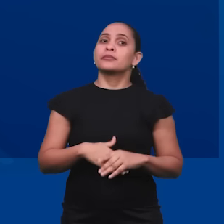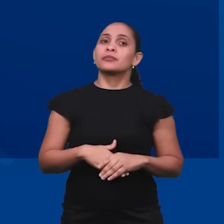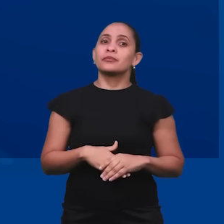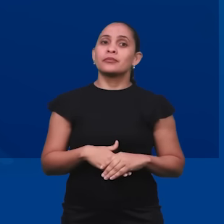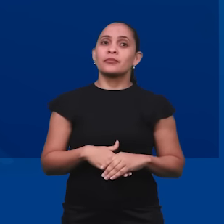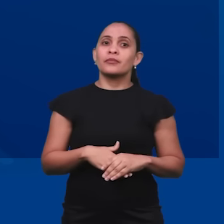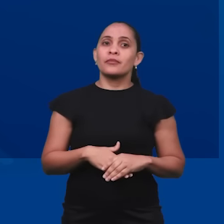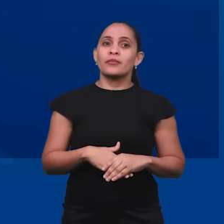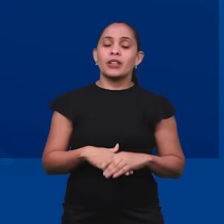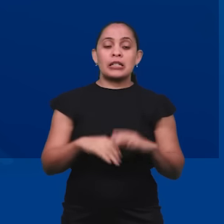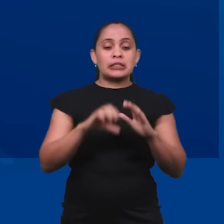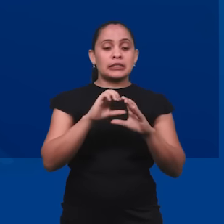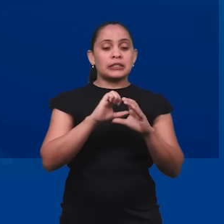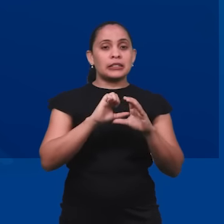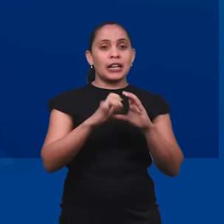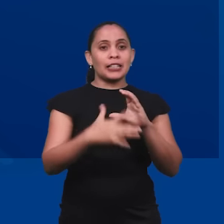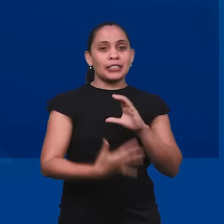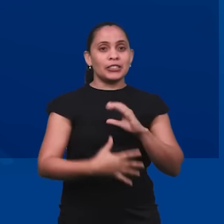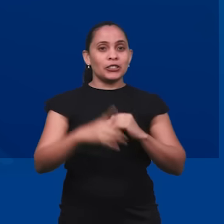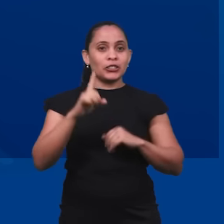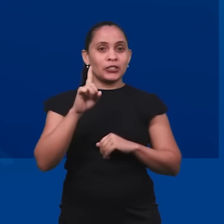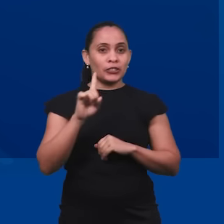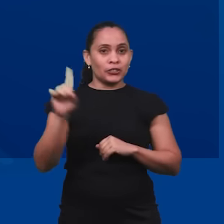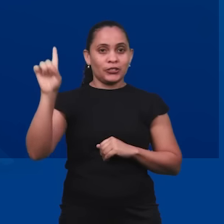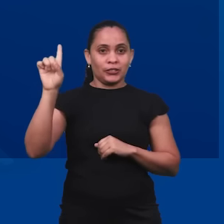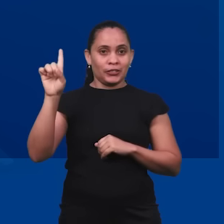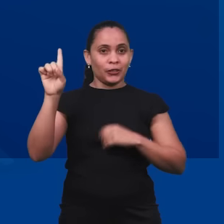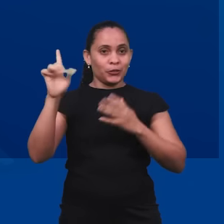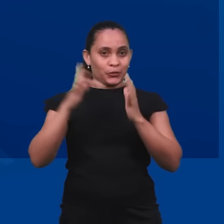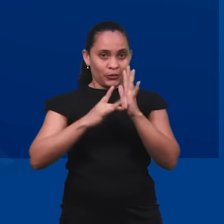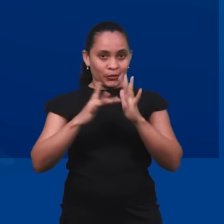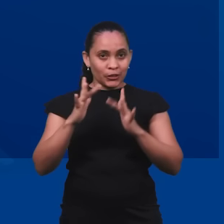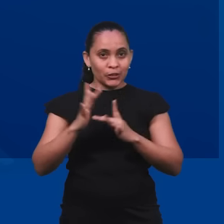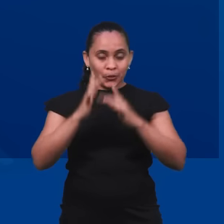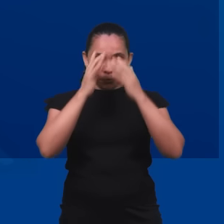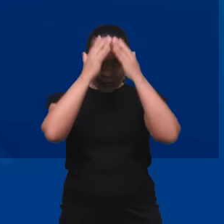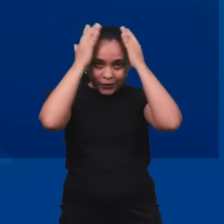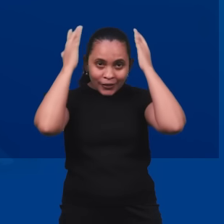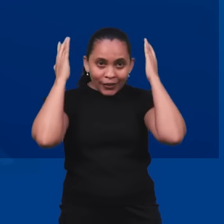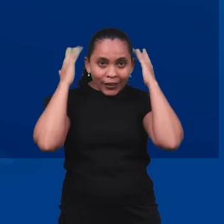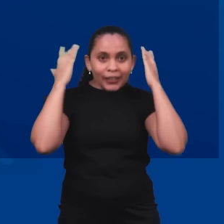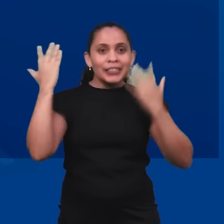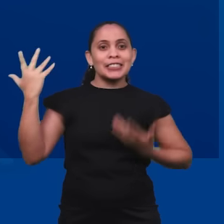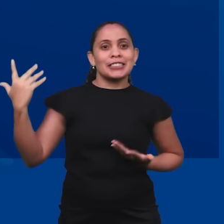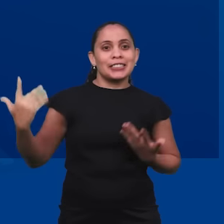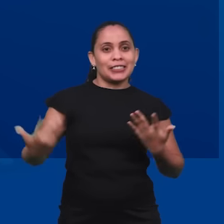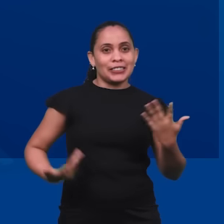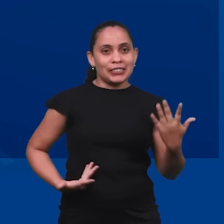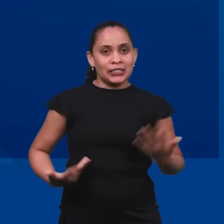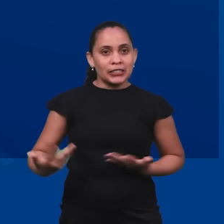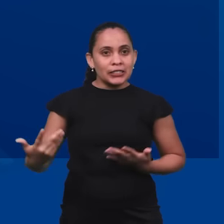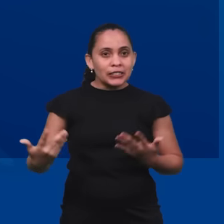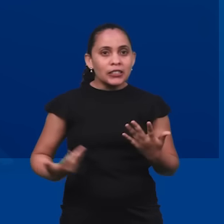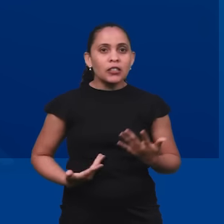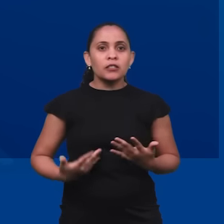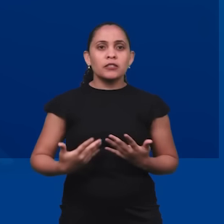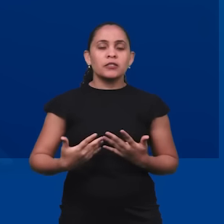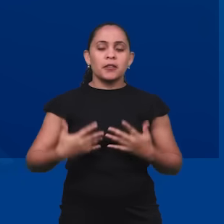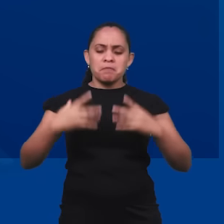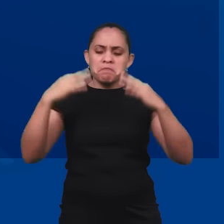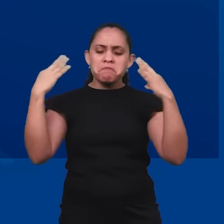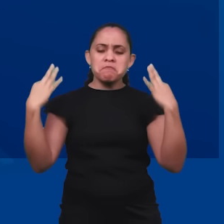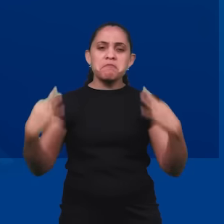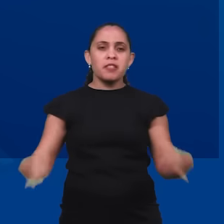para os atributos de Jesus, como Deus, como Rei, servo e homem perfeito.